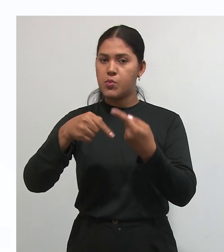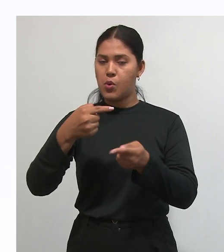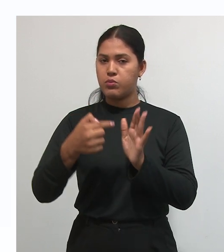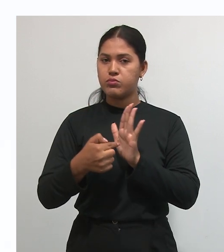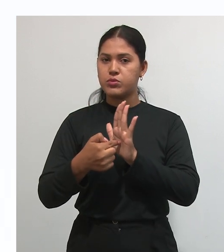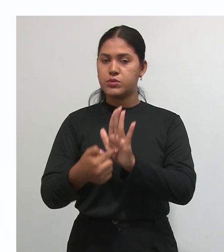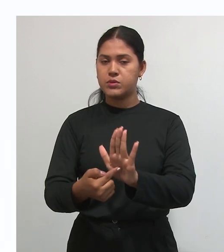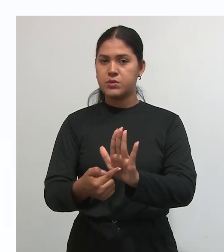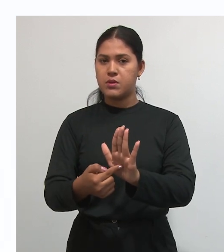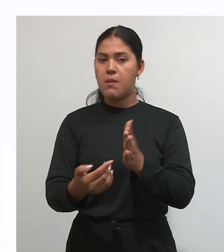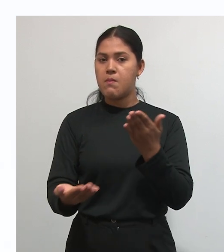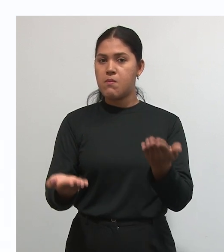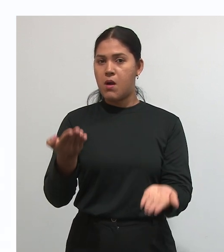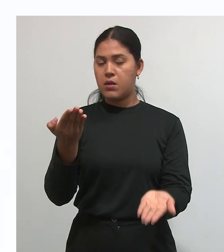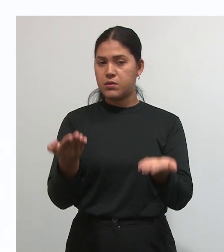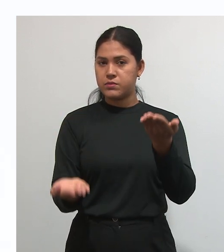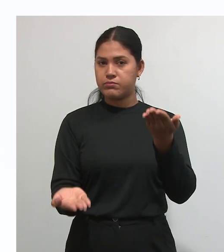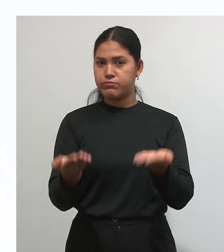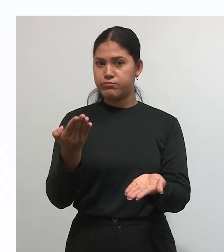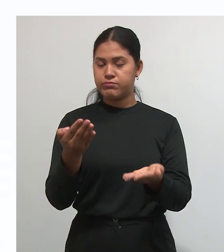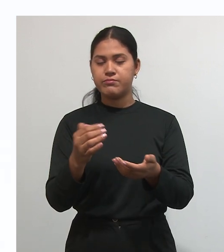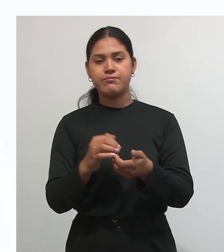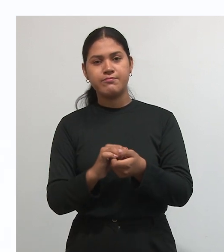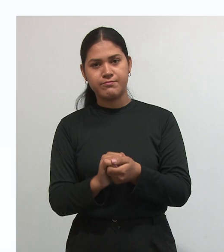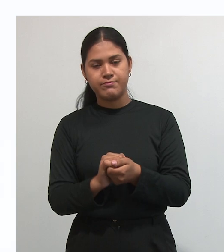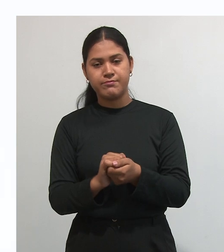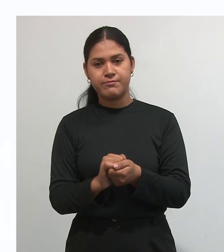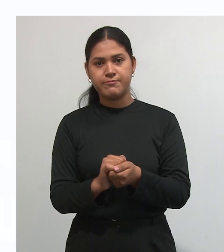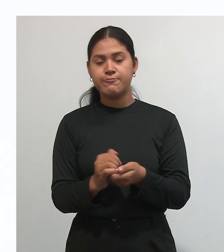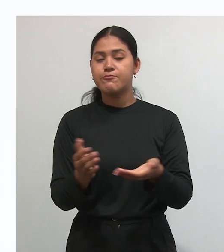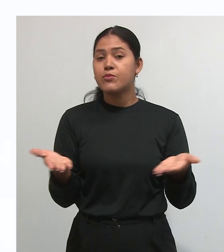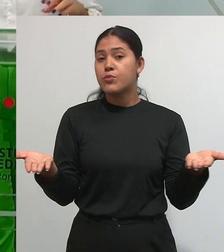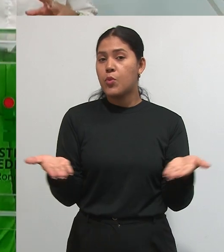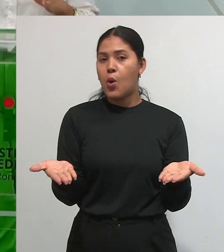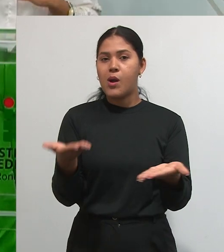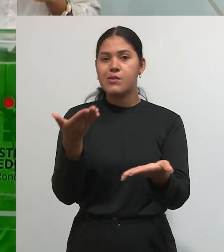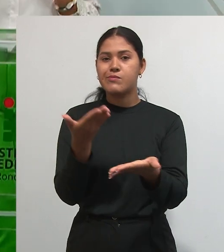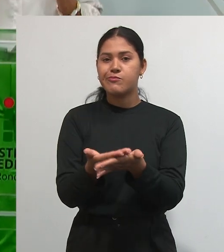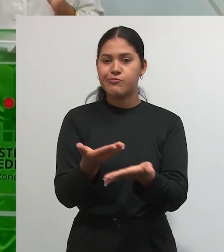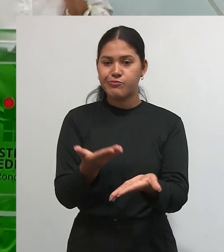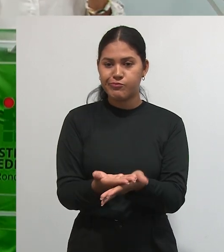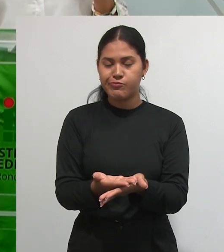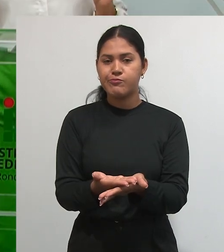vai ver daqui a pouco quando estudar. Nossa aula,